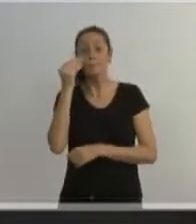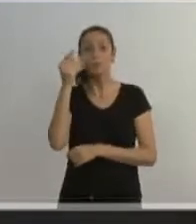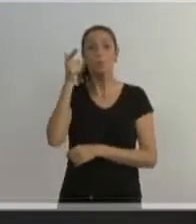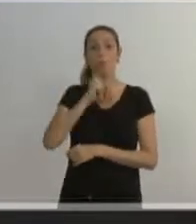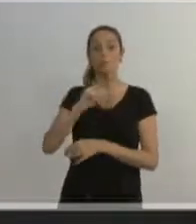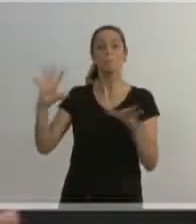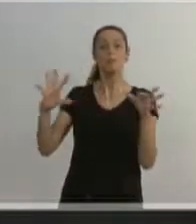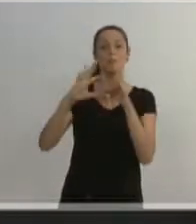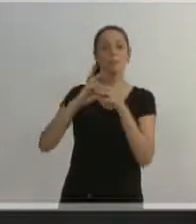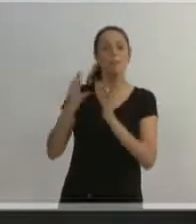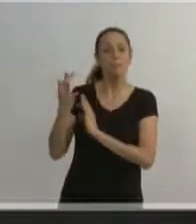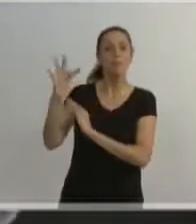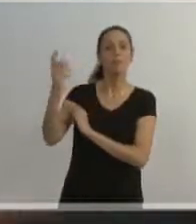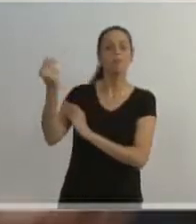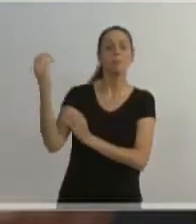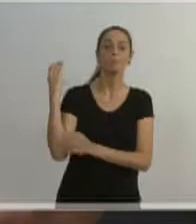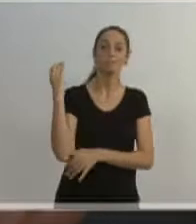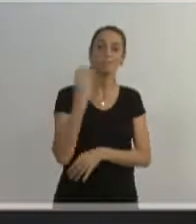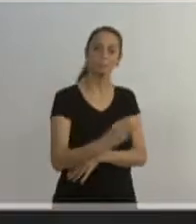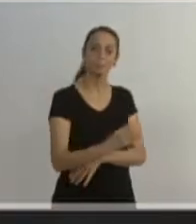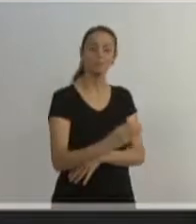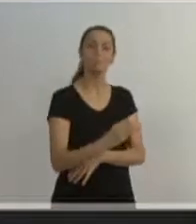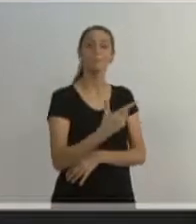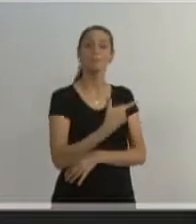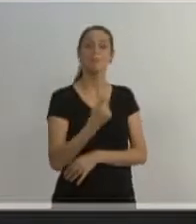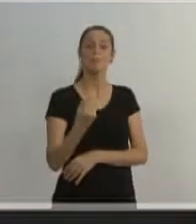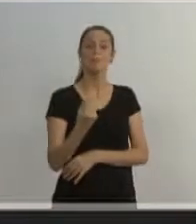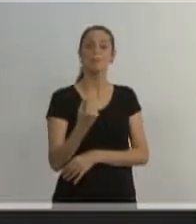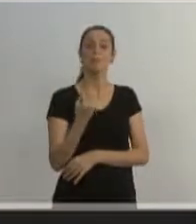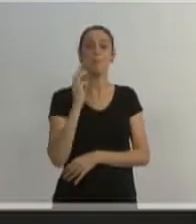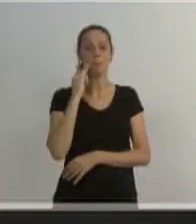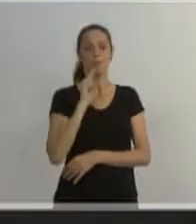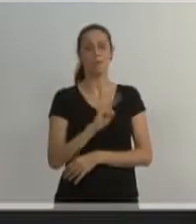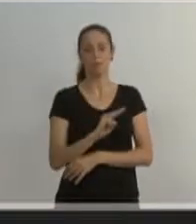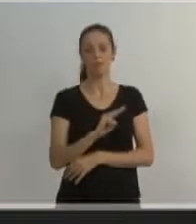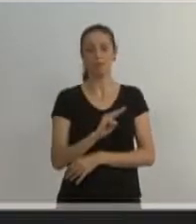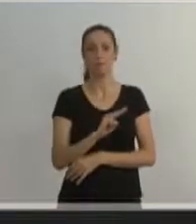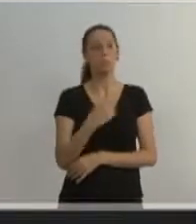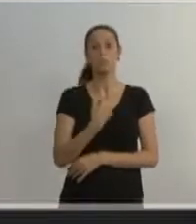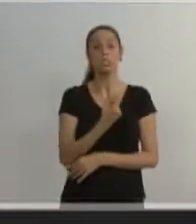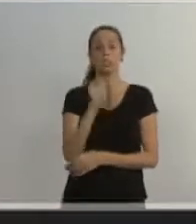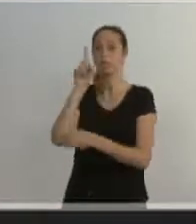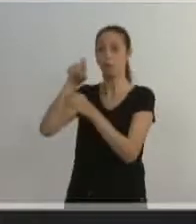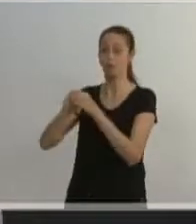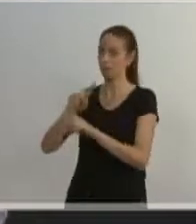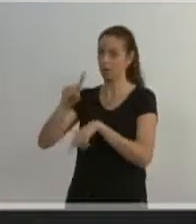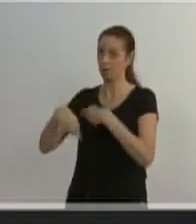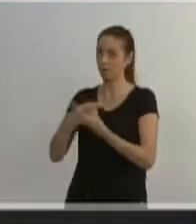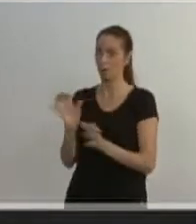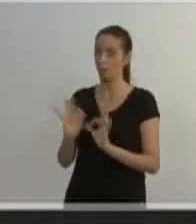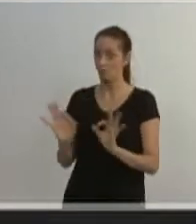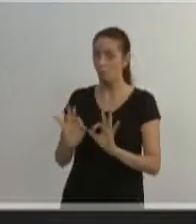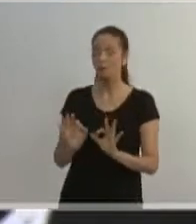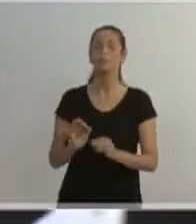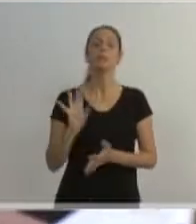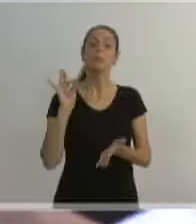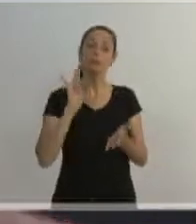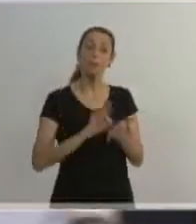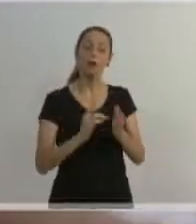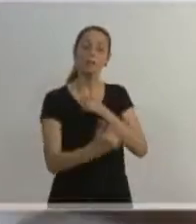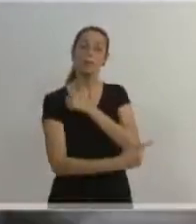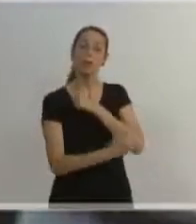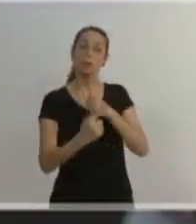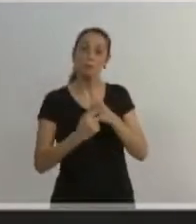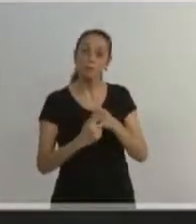no sentido de não precisa nem desenvolver junto com o senador dalírio beber para que também o pai o que a cia tem um olhar especial